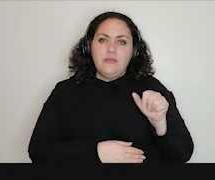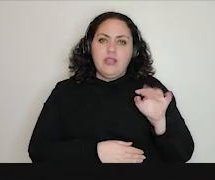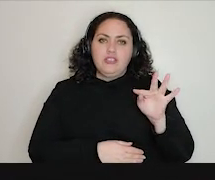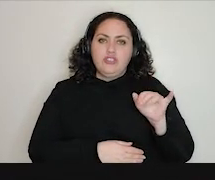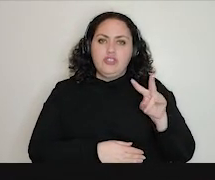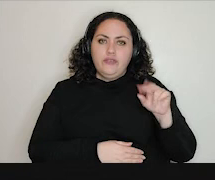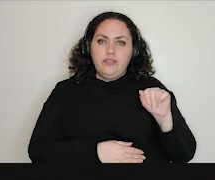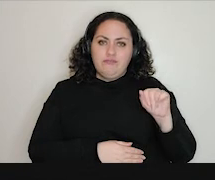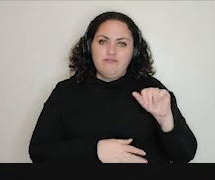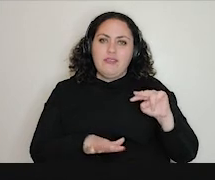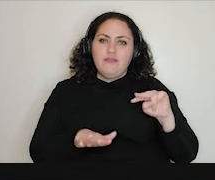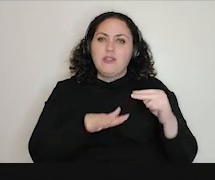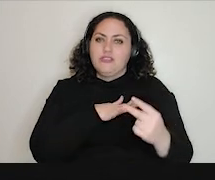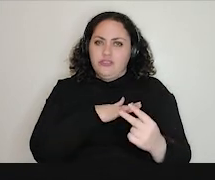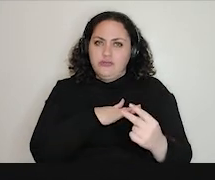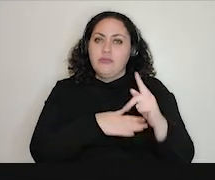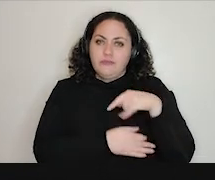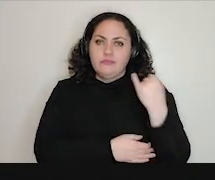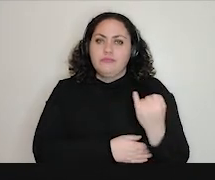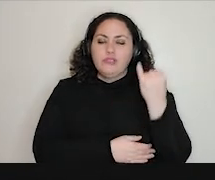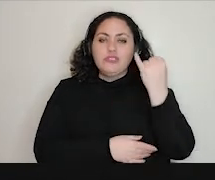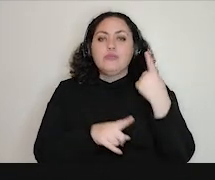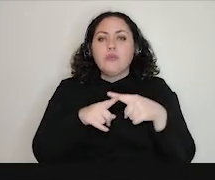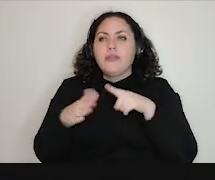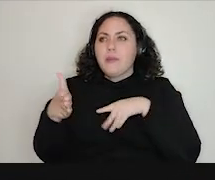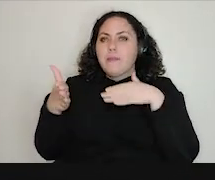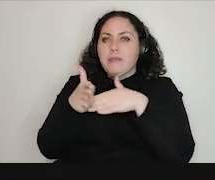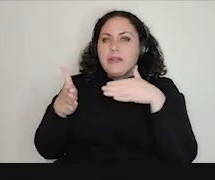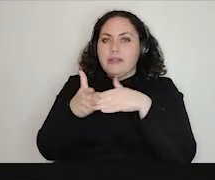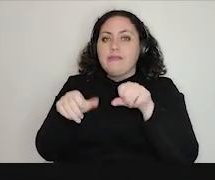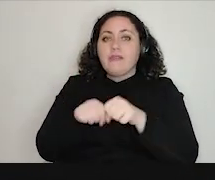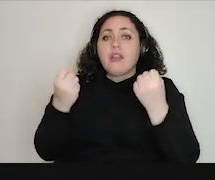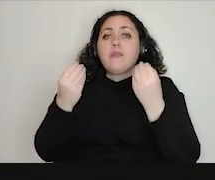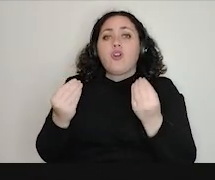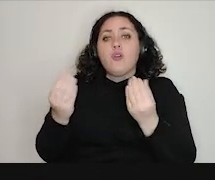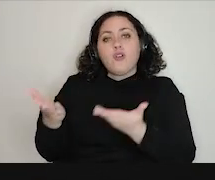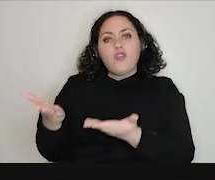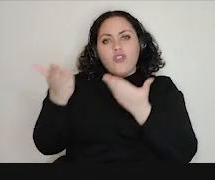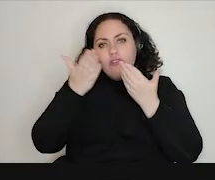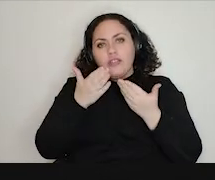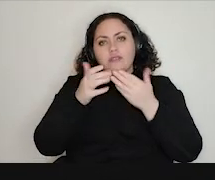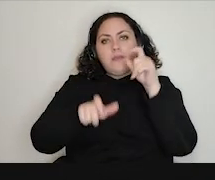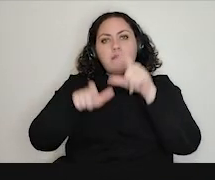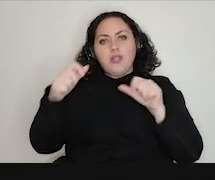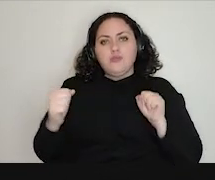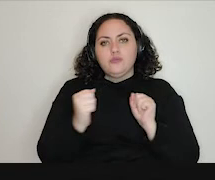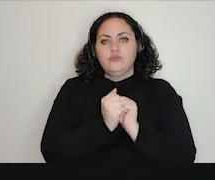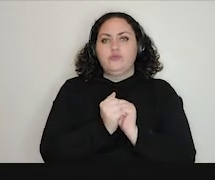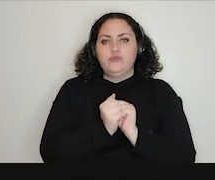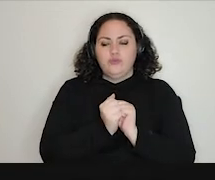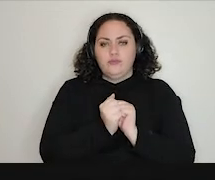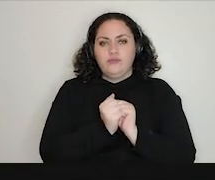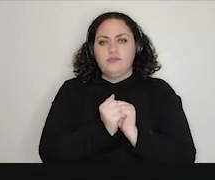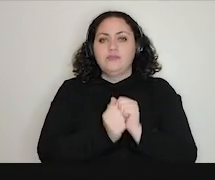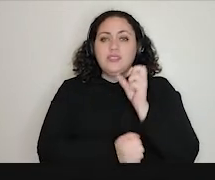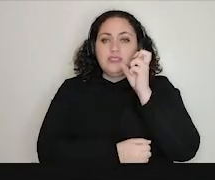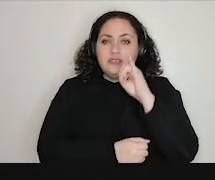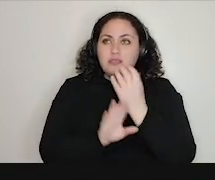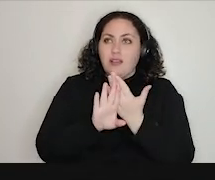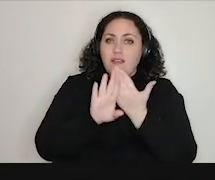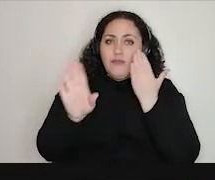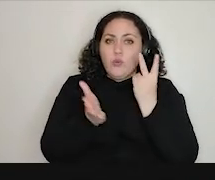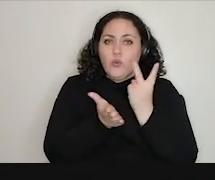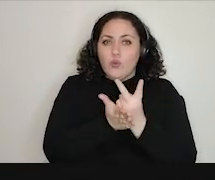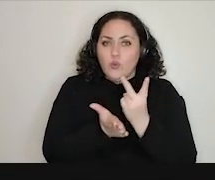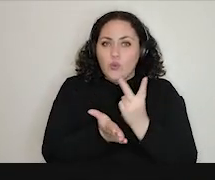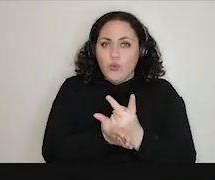a gente só vai conseguir superar algumas barreiras estruturais quando a gente consegue trazer as pessoas para perto. A partir do momento que a gente se mantém num ponto